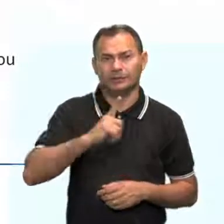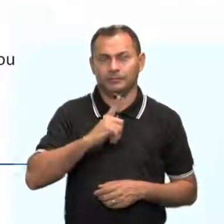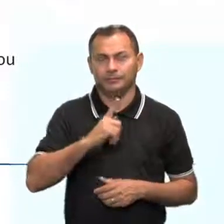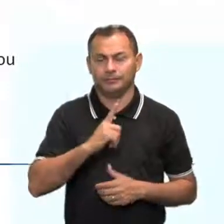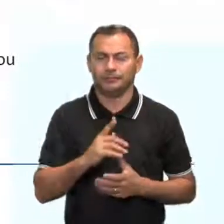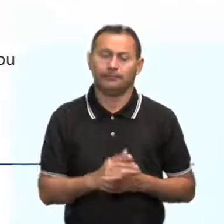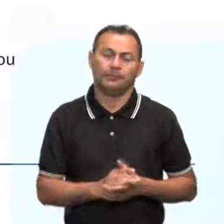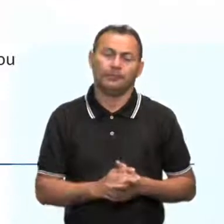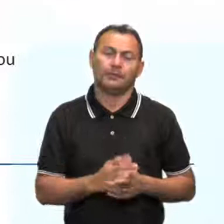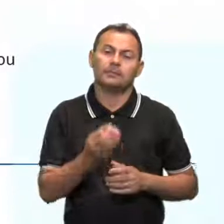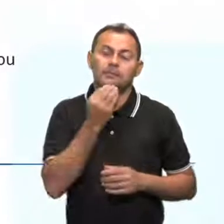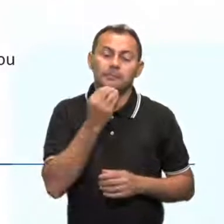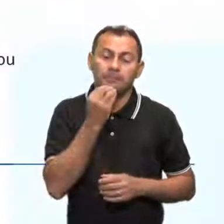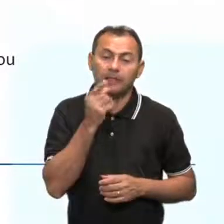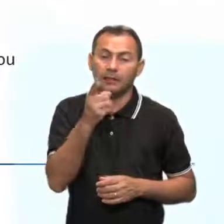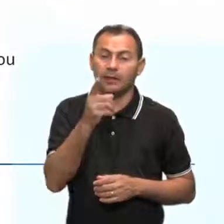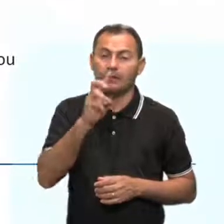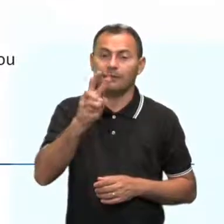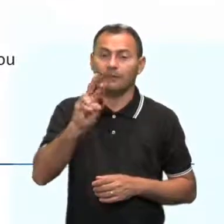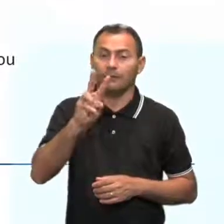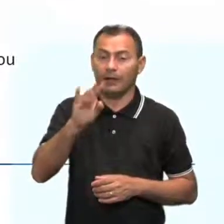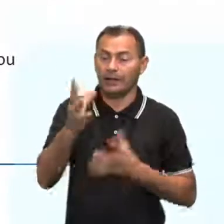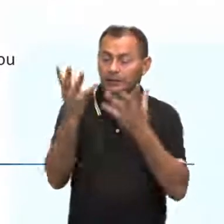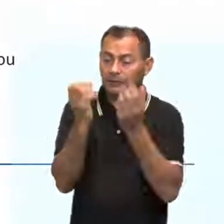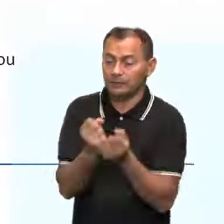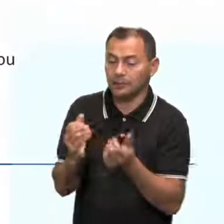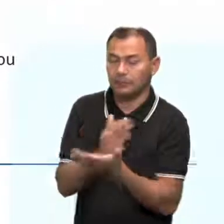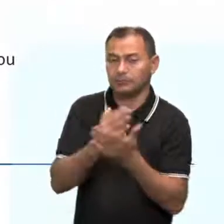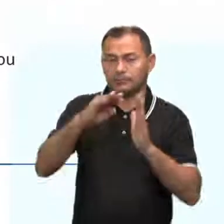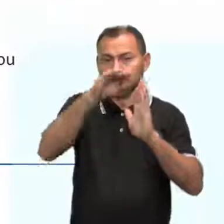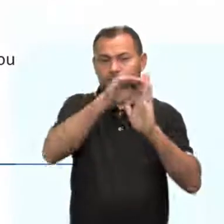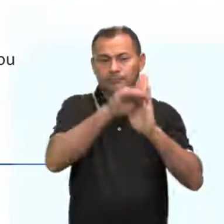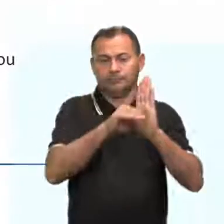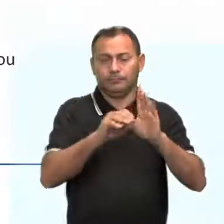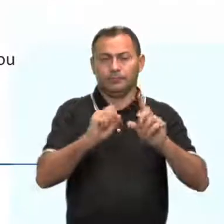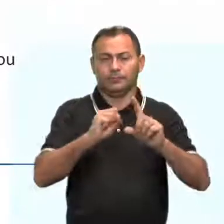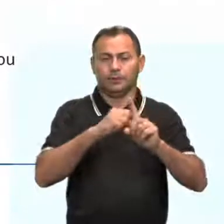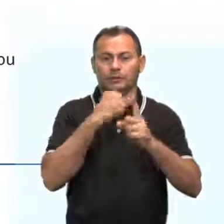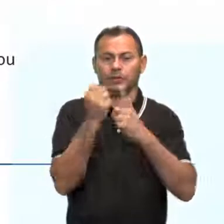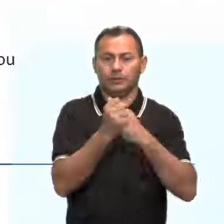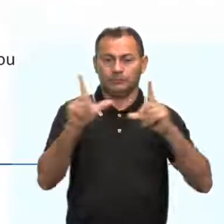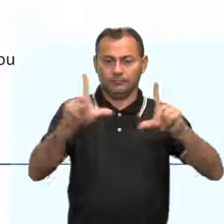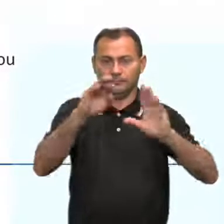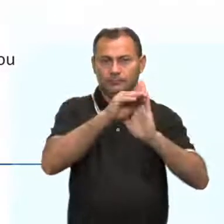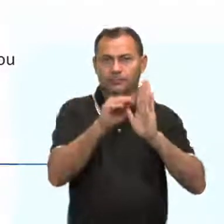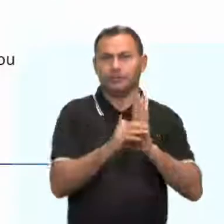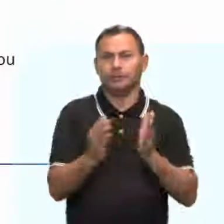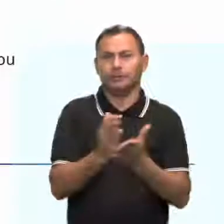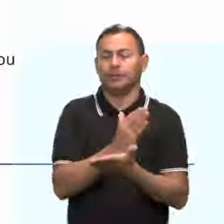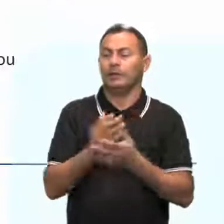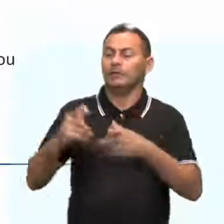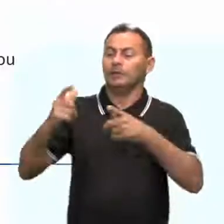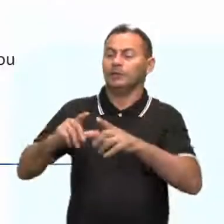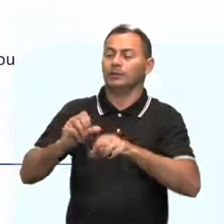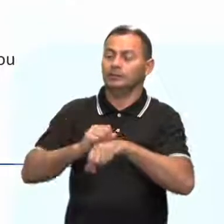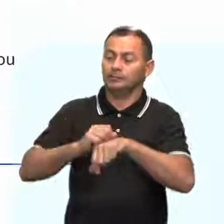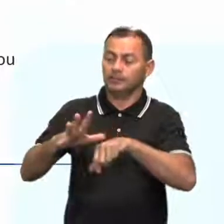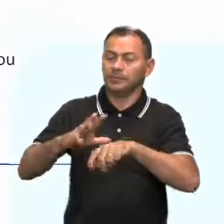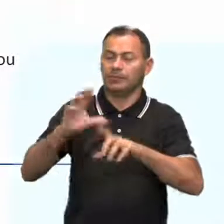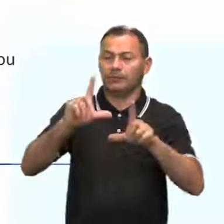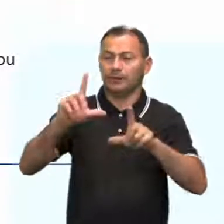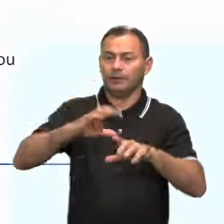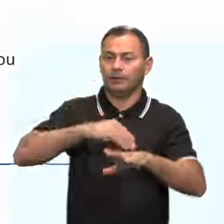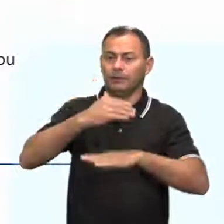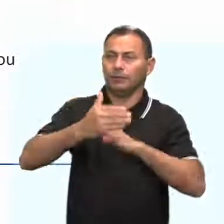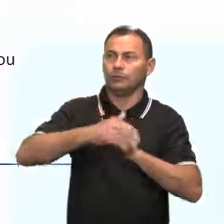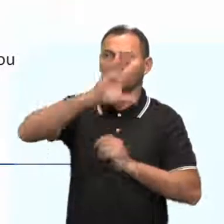tiver a oportunidade, se você for atendido por algum desses programas sociais, você pode só chegar em algumas das centrais, espalhadas por